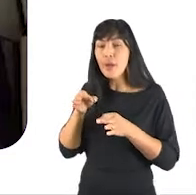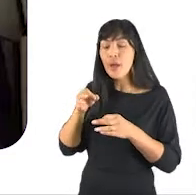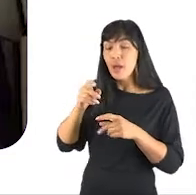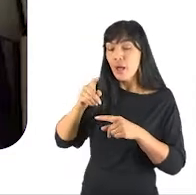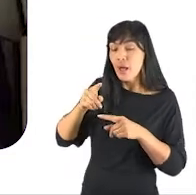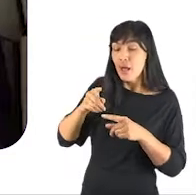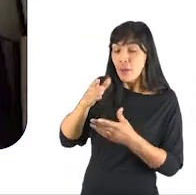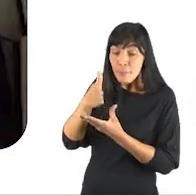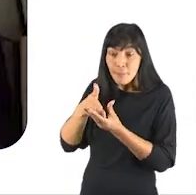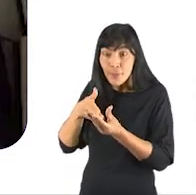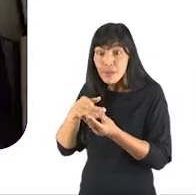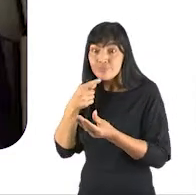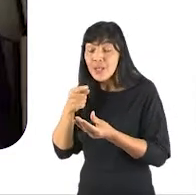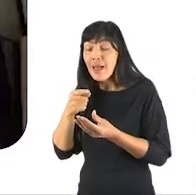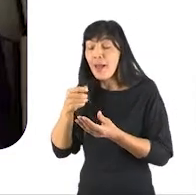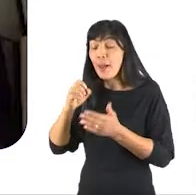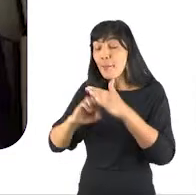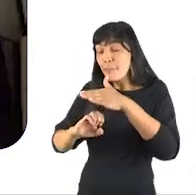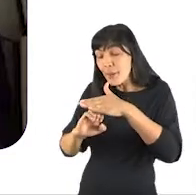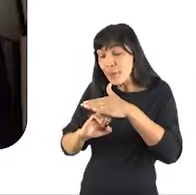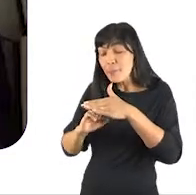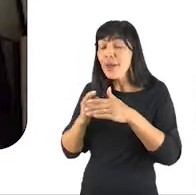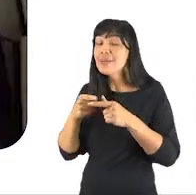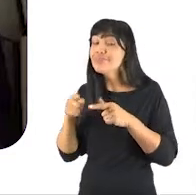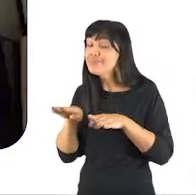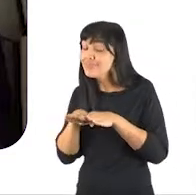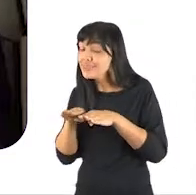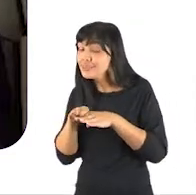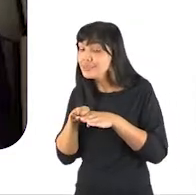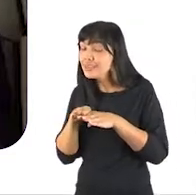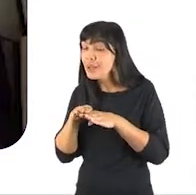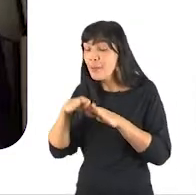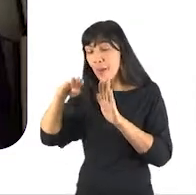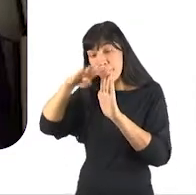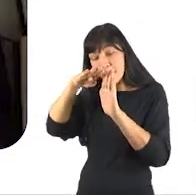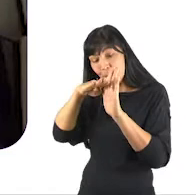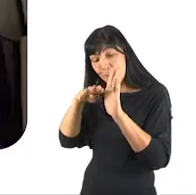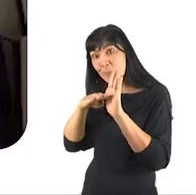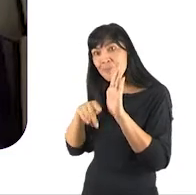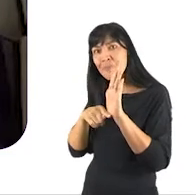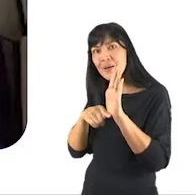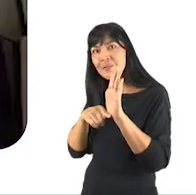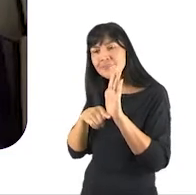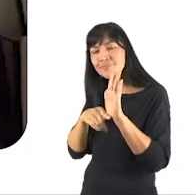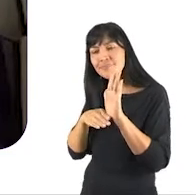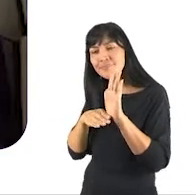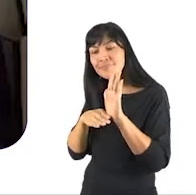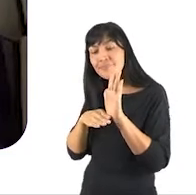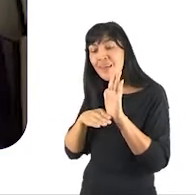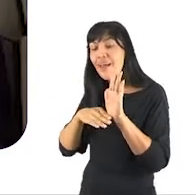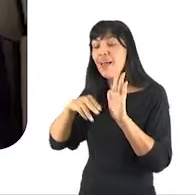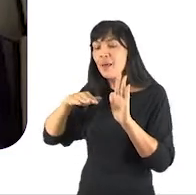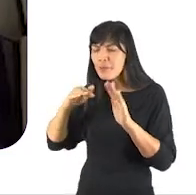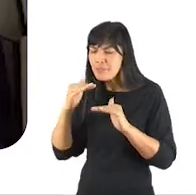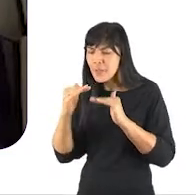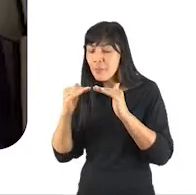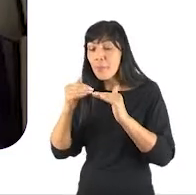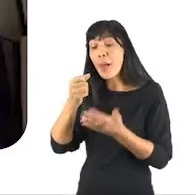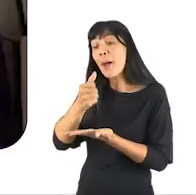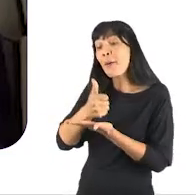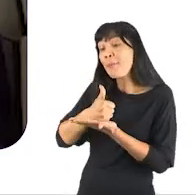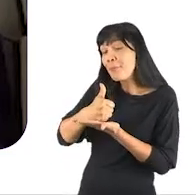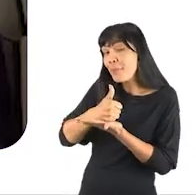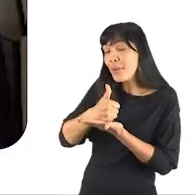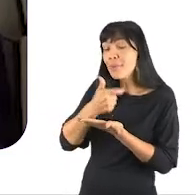e dos processos nas empresas, como nas competências dos diferentes níveis de